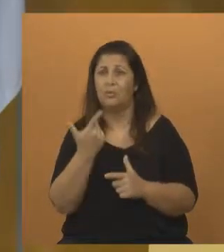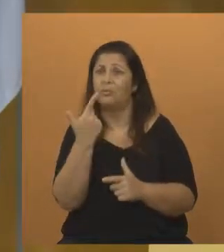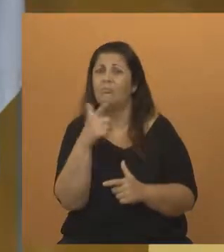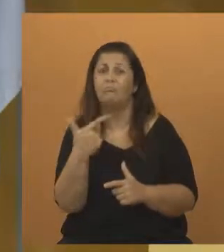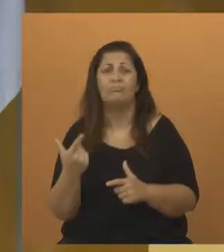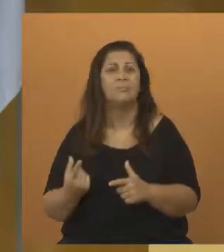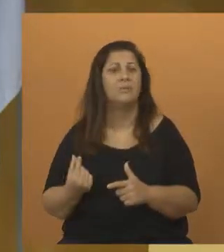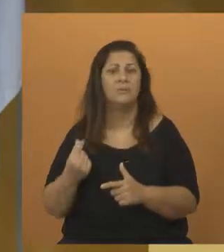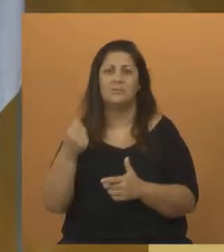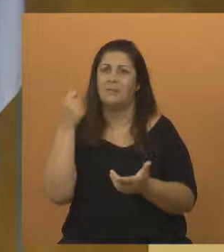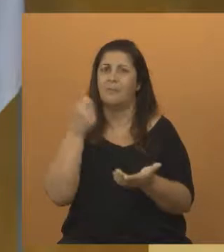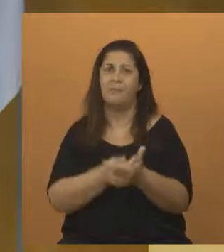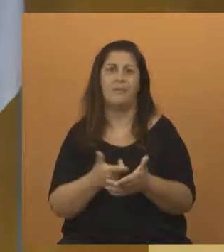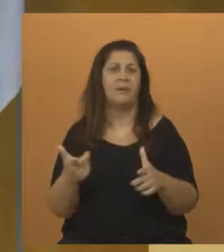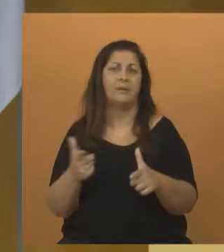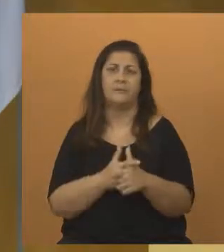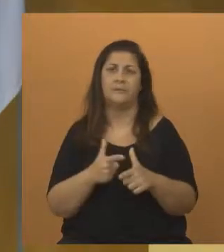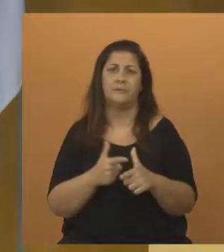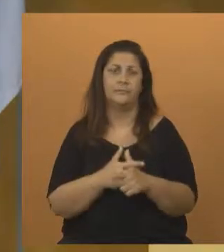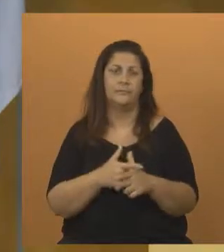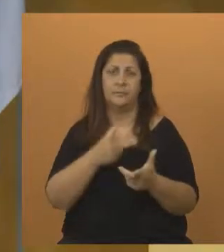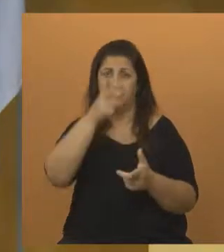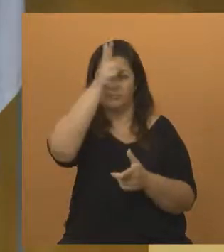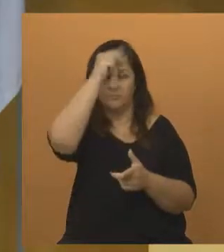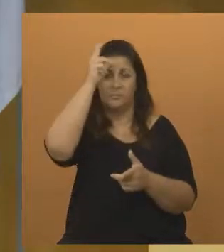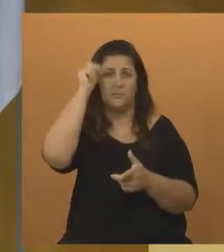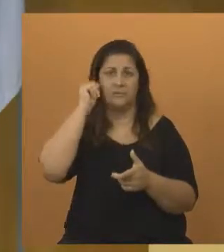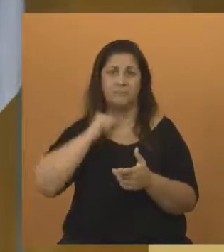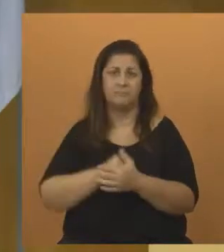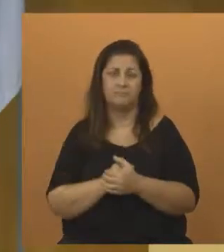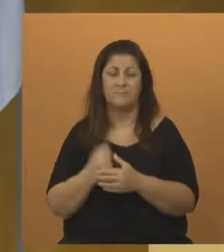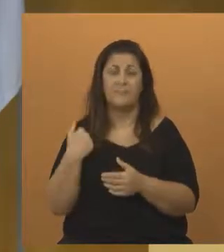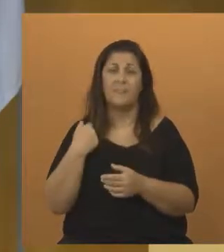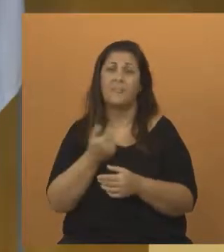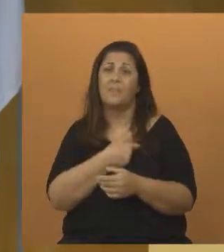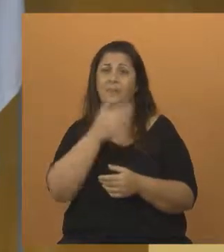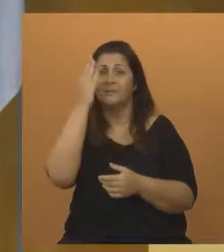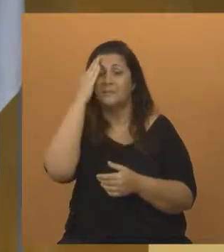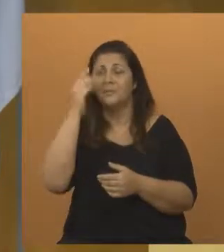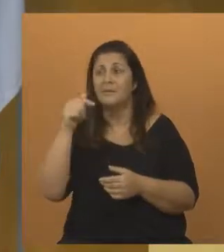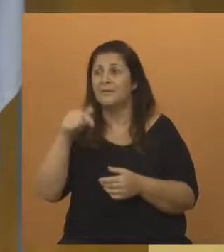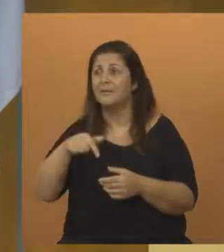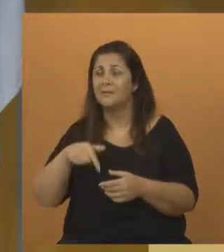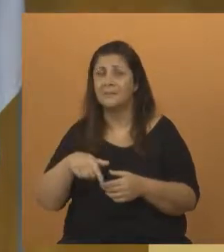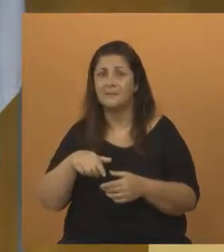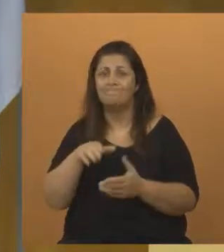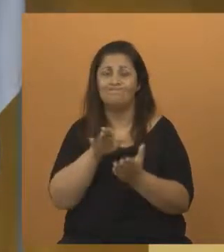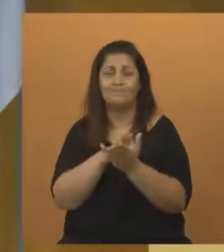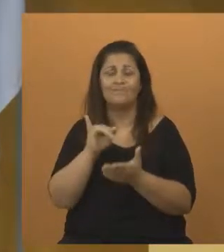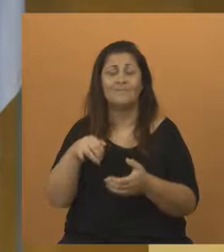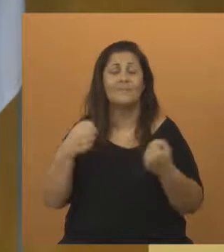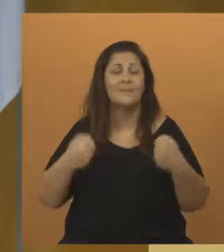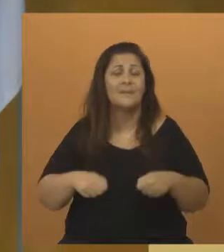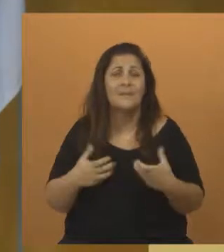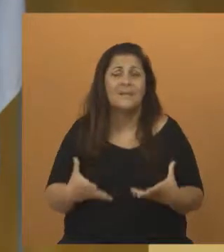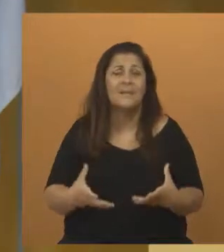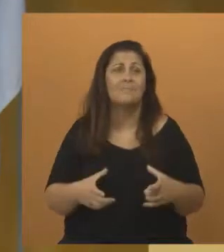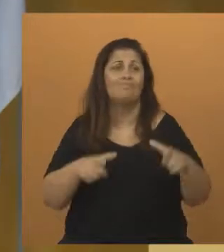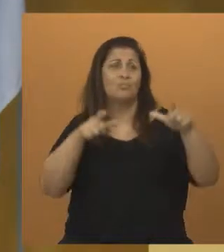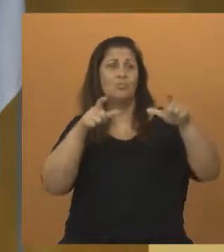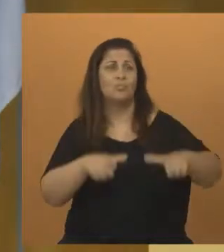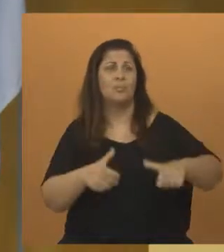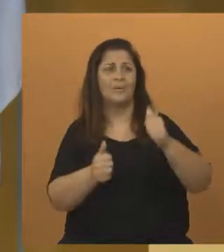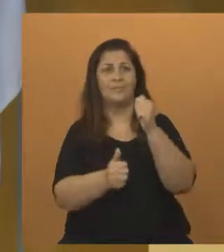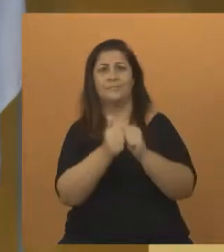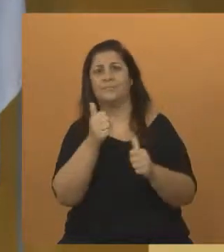para estar arcando com esses tributos. E também sabemos da carência que temos na nossa cidade, Arildo, a carência de praças de esportes. A gente